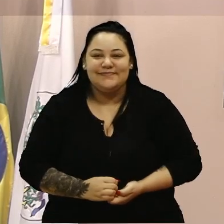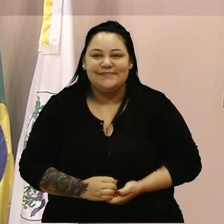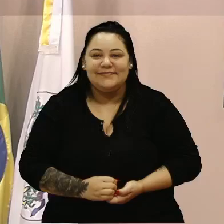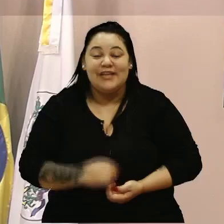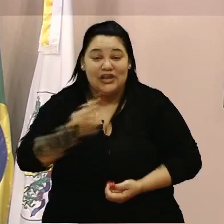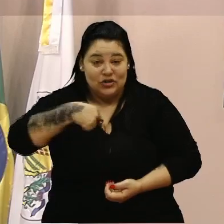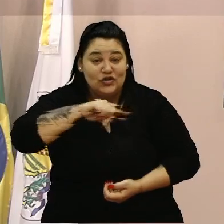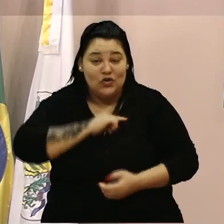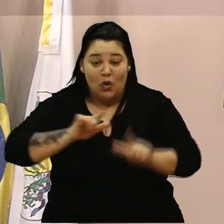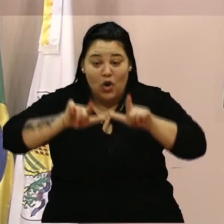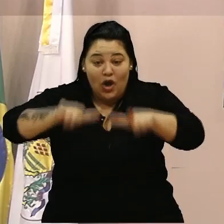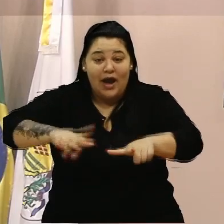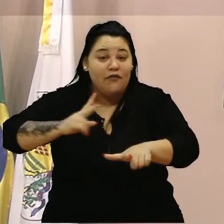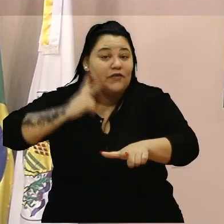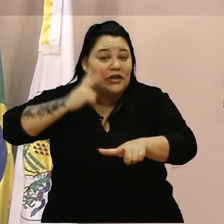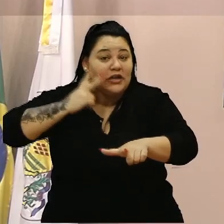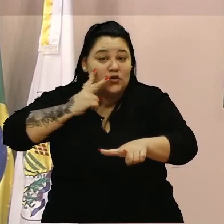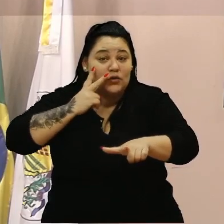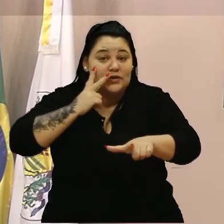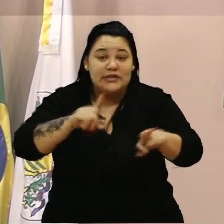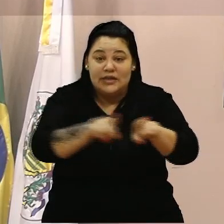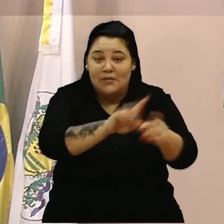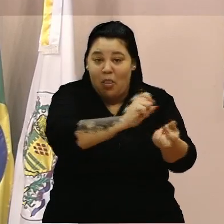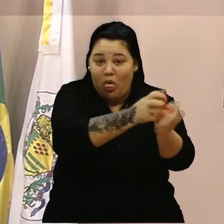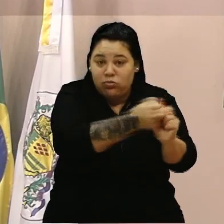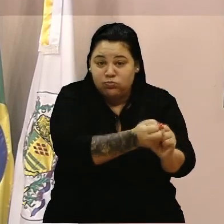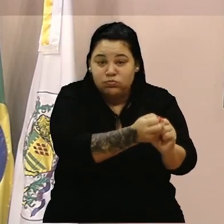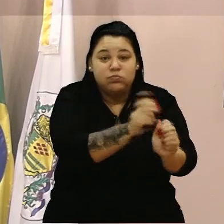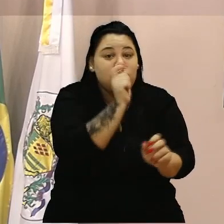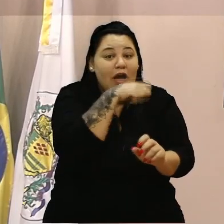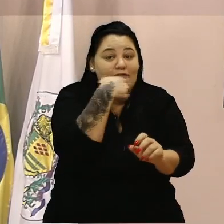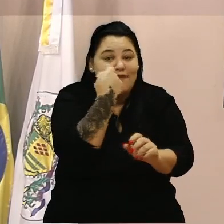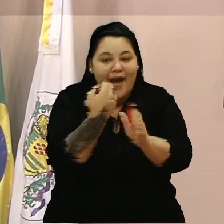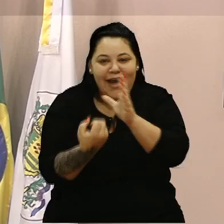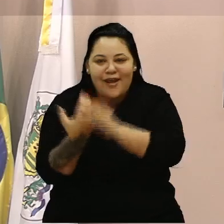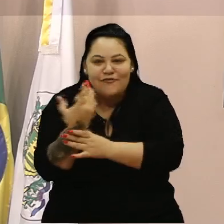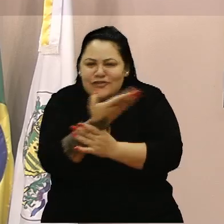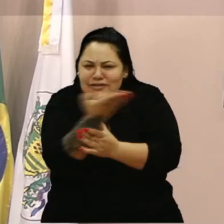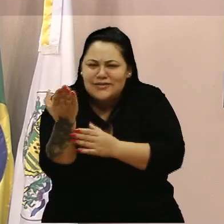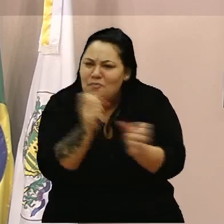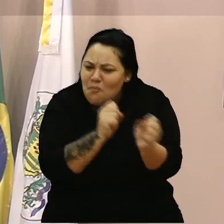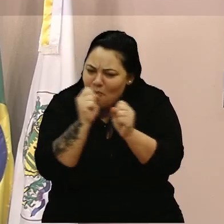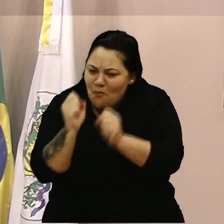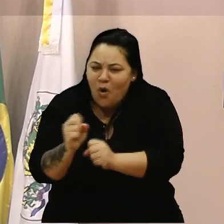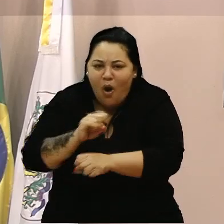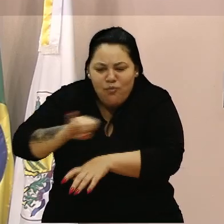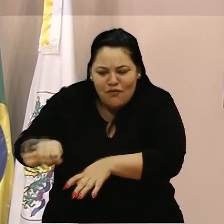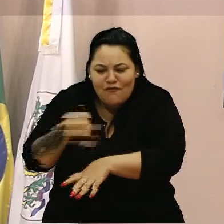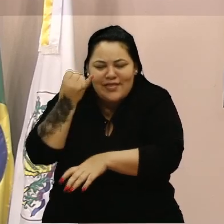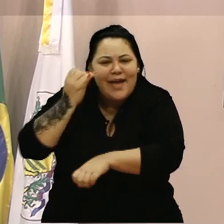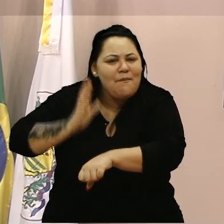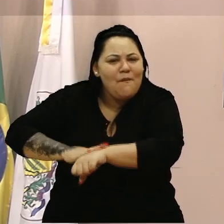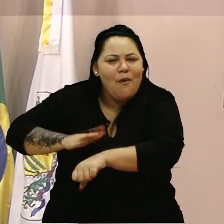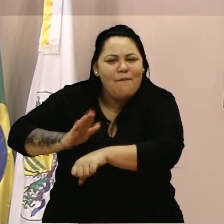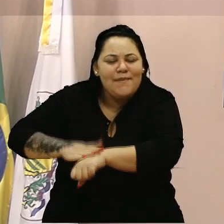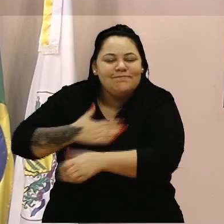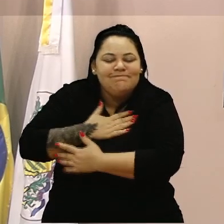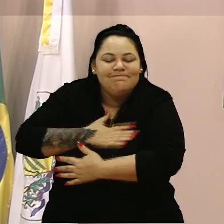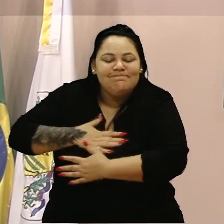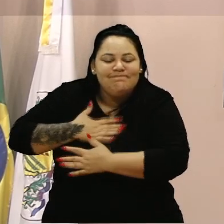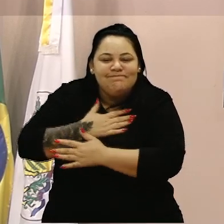Nossas vinícolas e cervejarias foram criadas para que você possa desfrutar de cada momento com prazer e alegria.